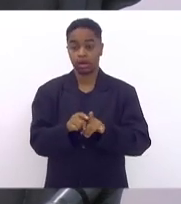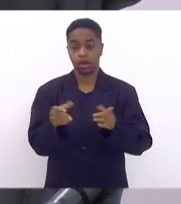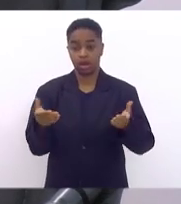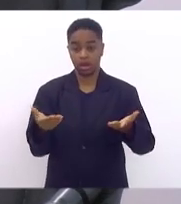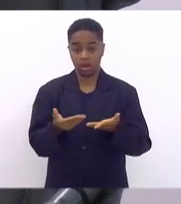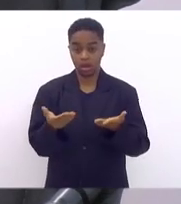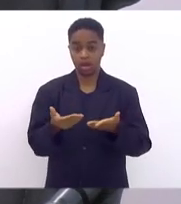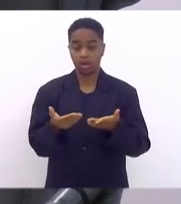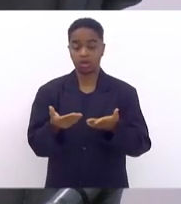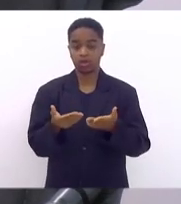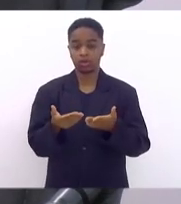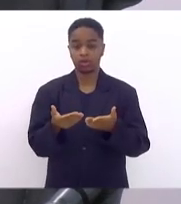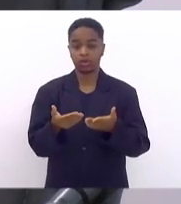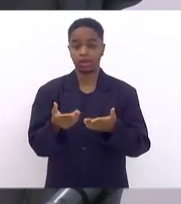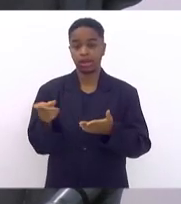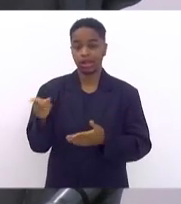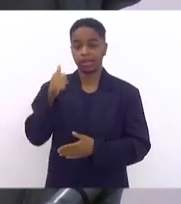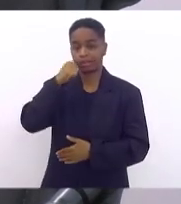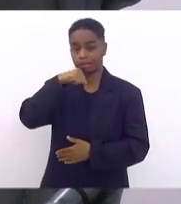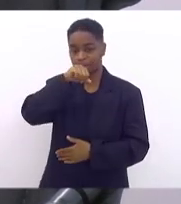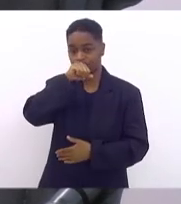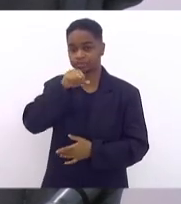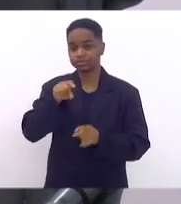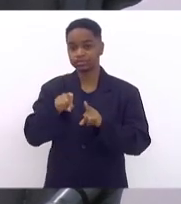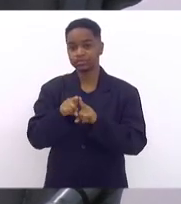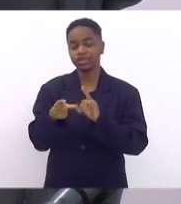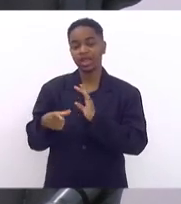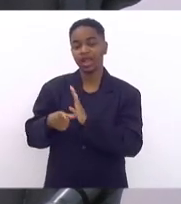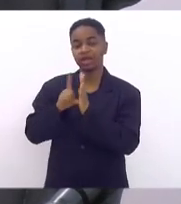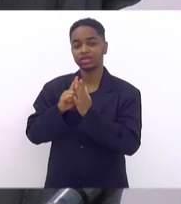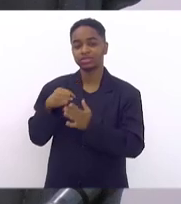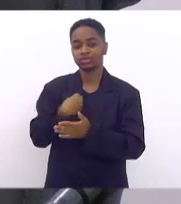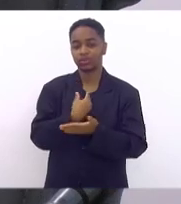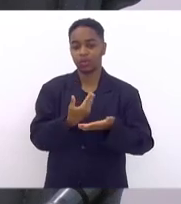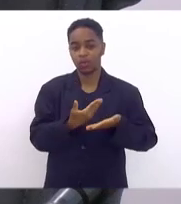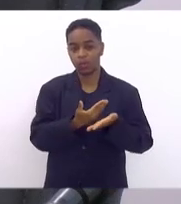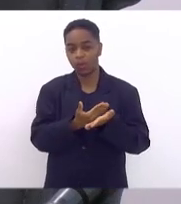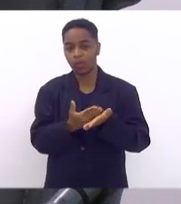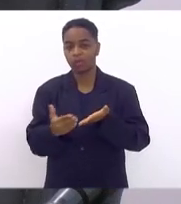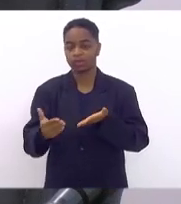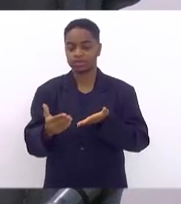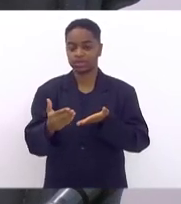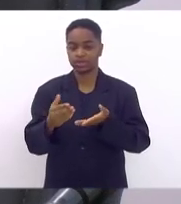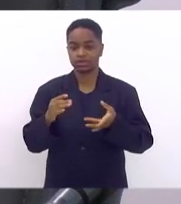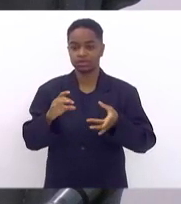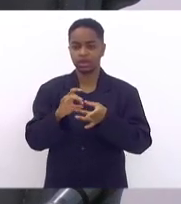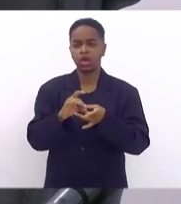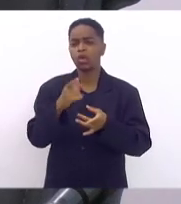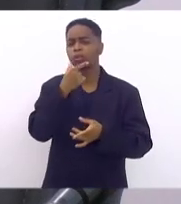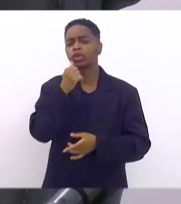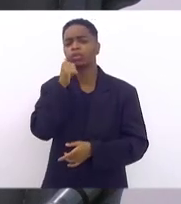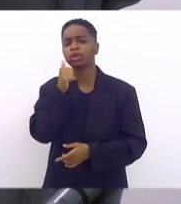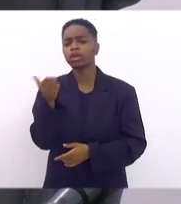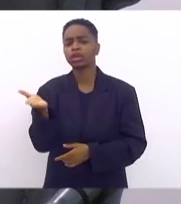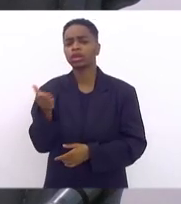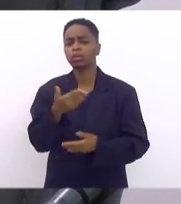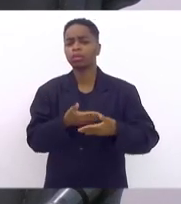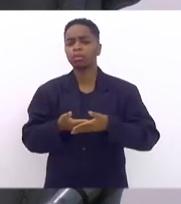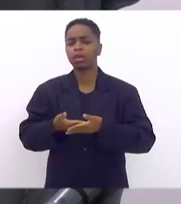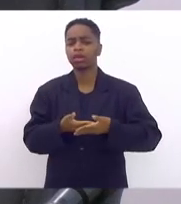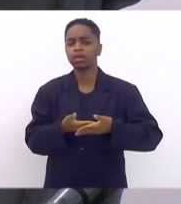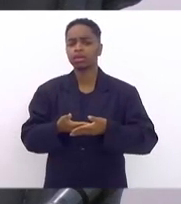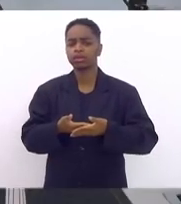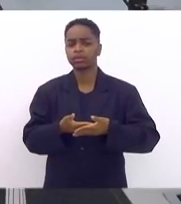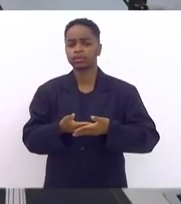da maternidade, que pouquinho antes de nós começarmos, ela estava com... É menina ou menina, doutora Helena, com seu